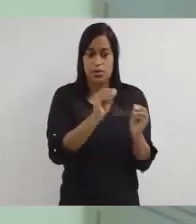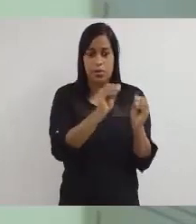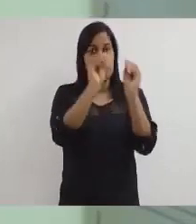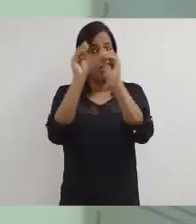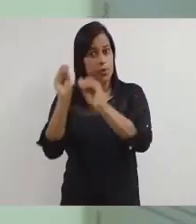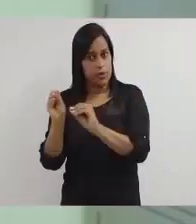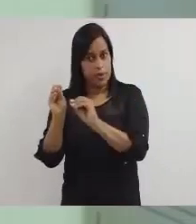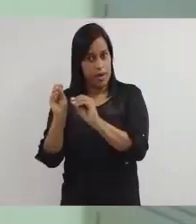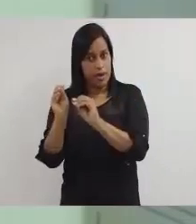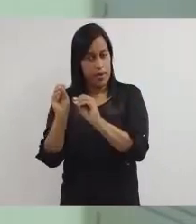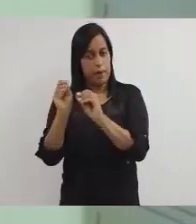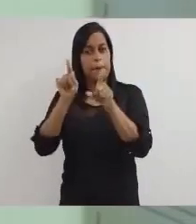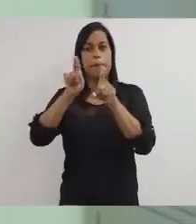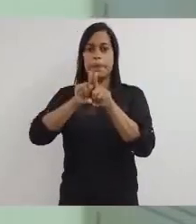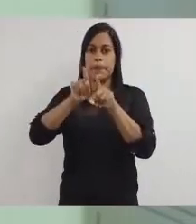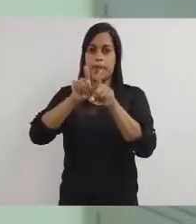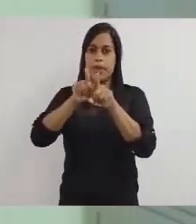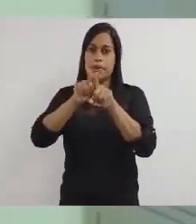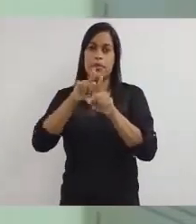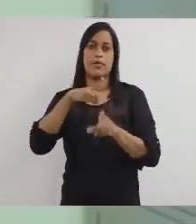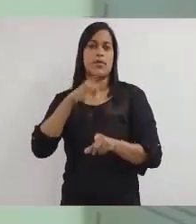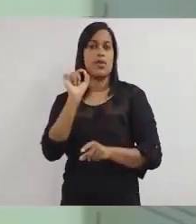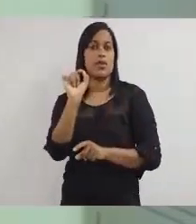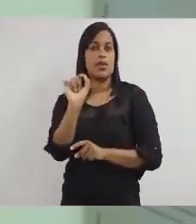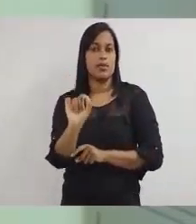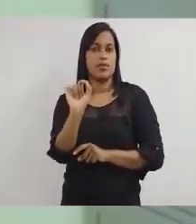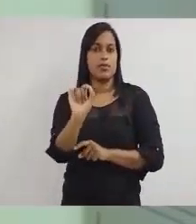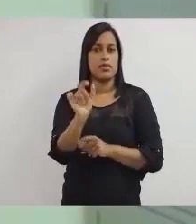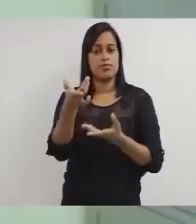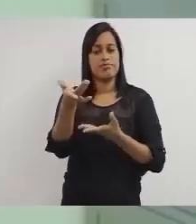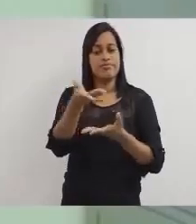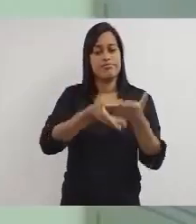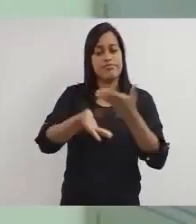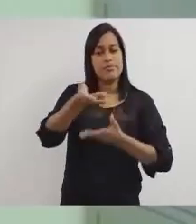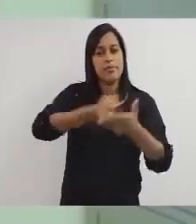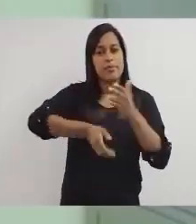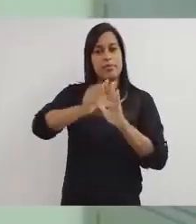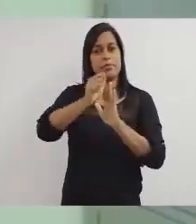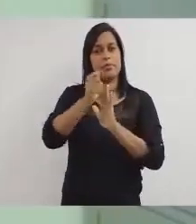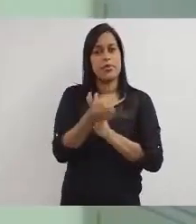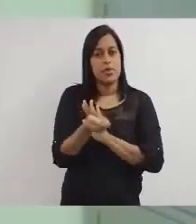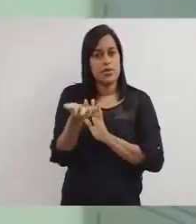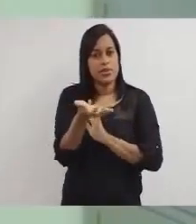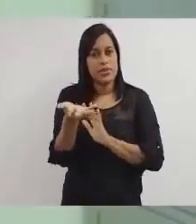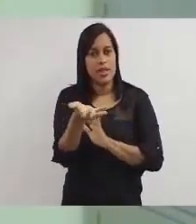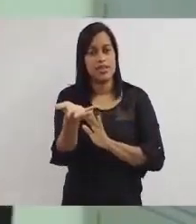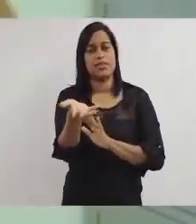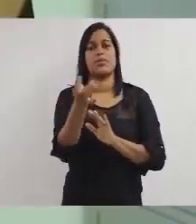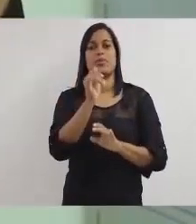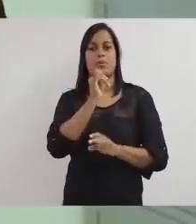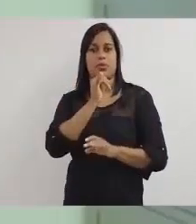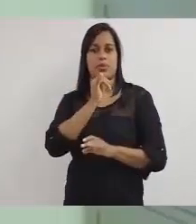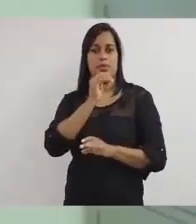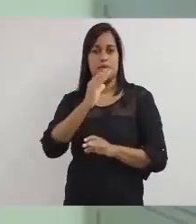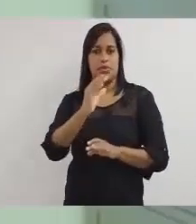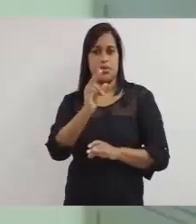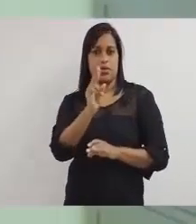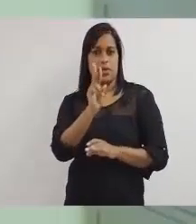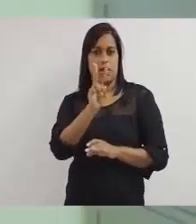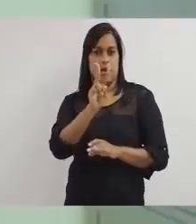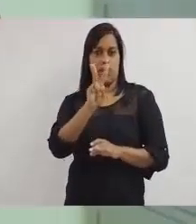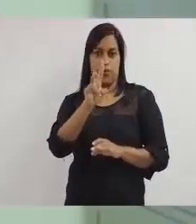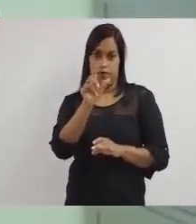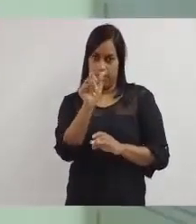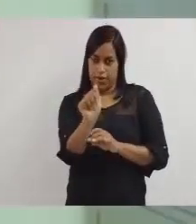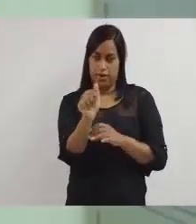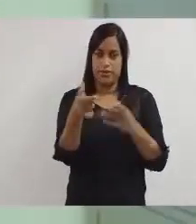alterado, vai existir um movimento ao longo da curva. A gente vai ter movimento saindo de